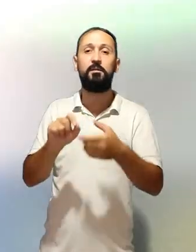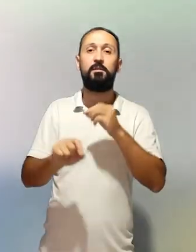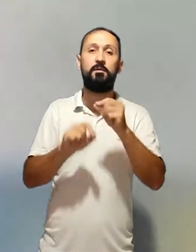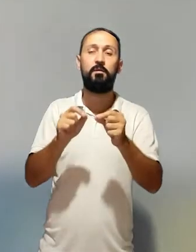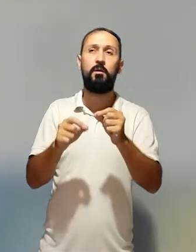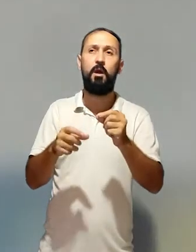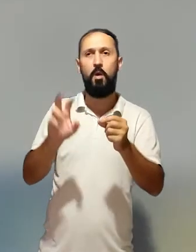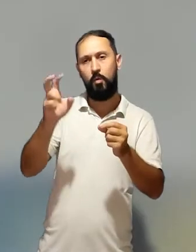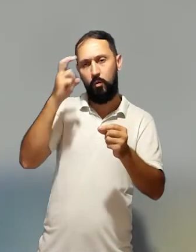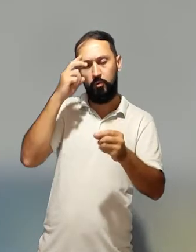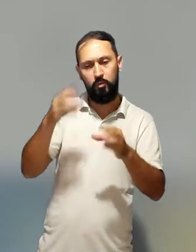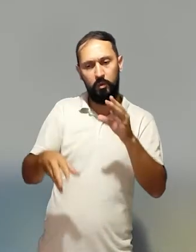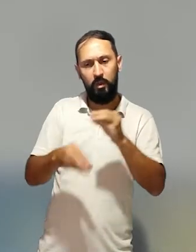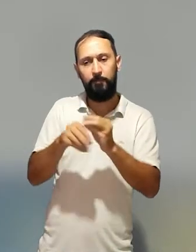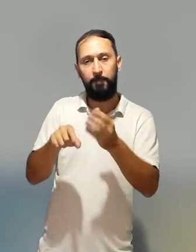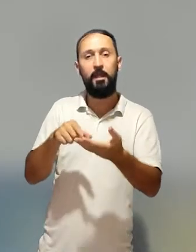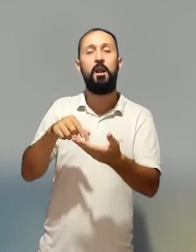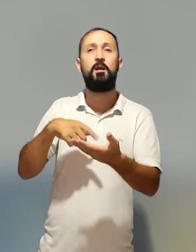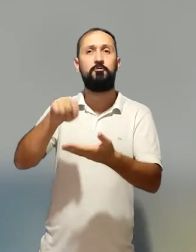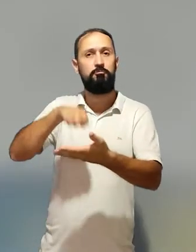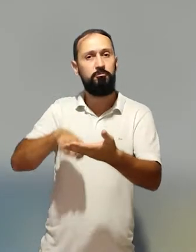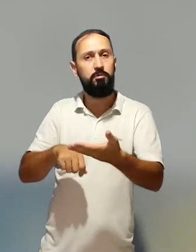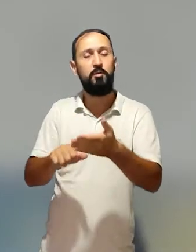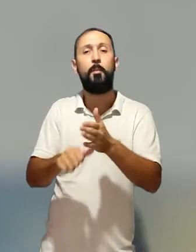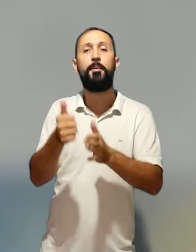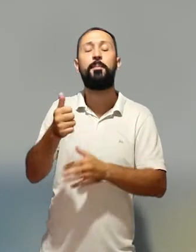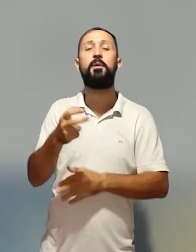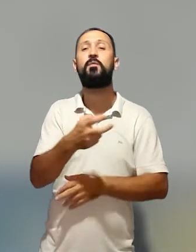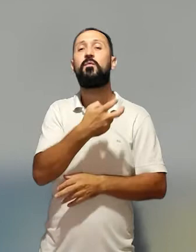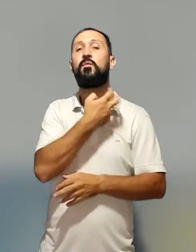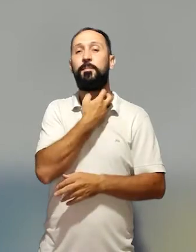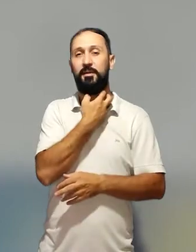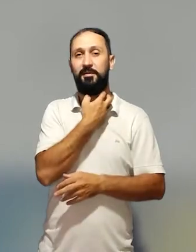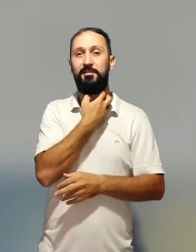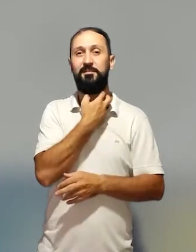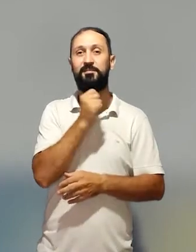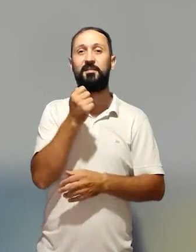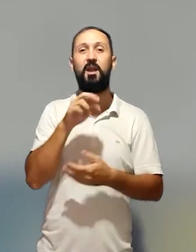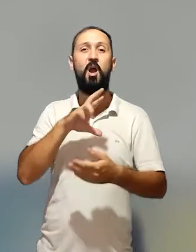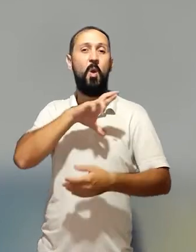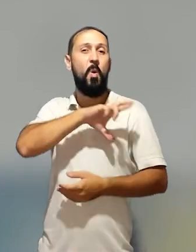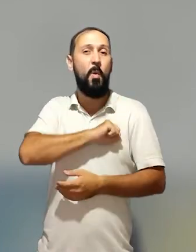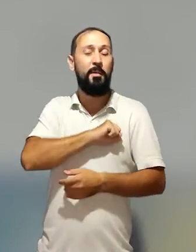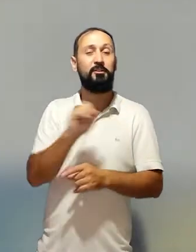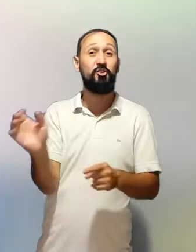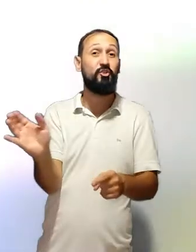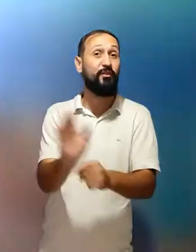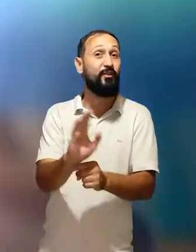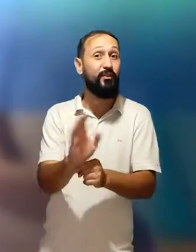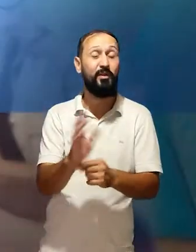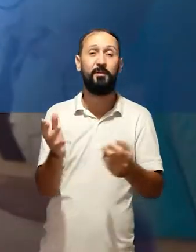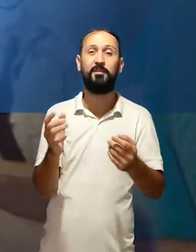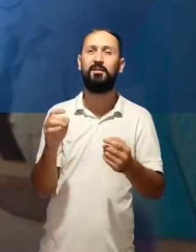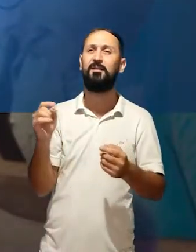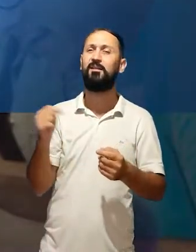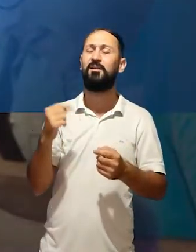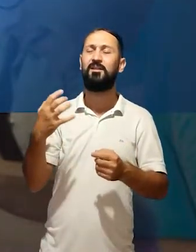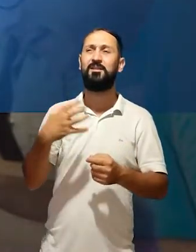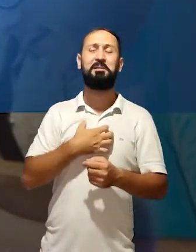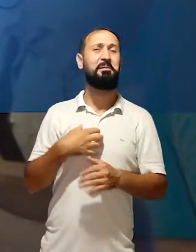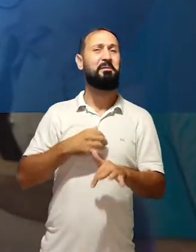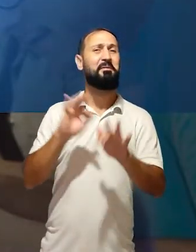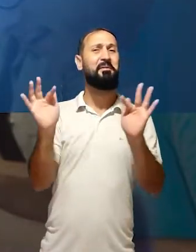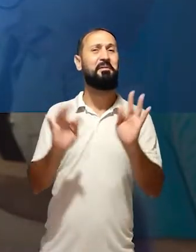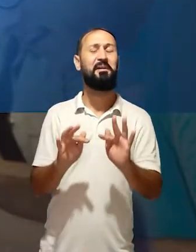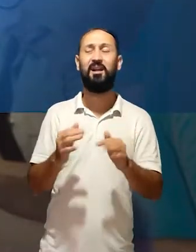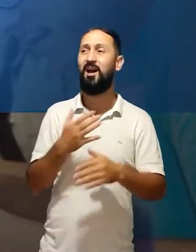né? Suplemento Cultural. Ele fez uma reportagem, O Primeiro Vampiro, um romance cinematográfico. Isso aqui